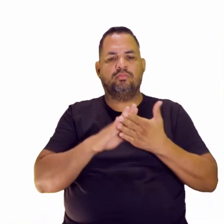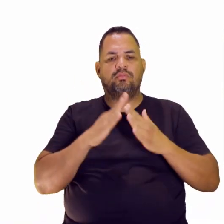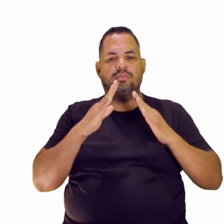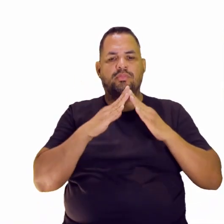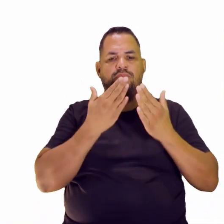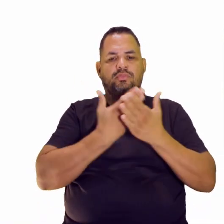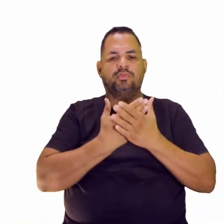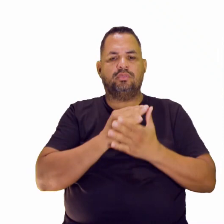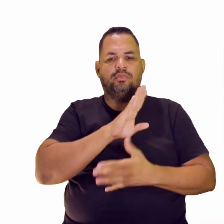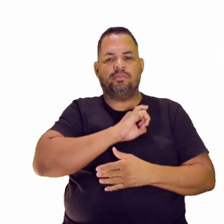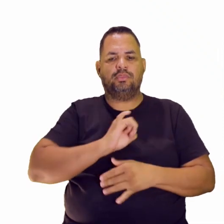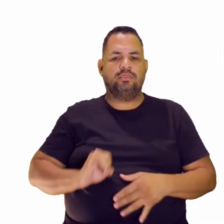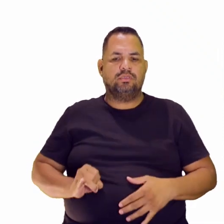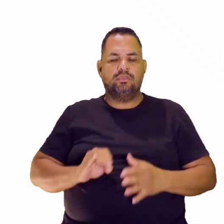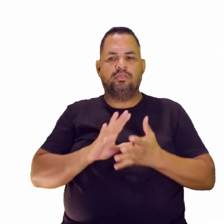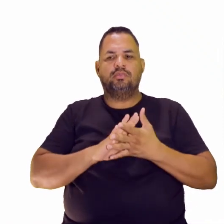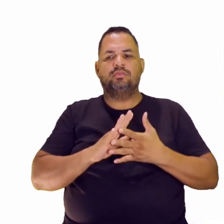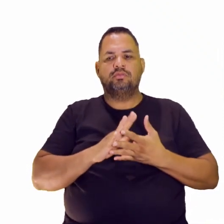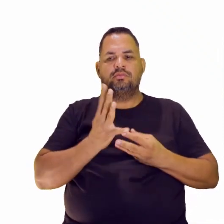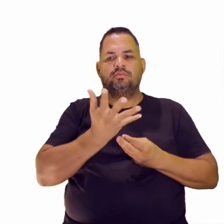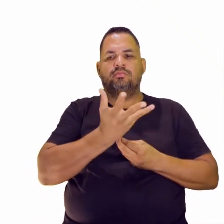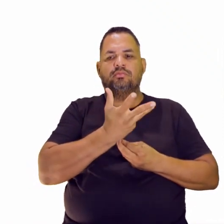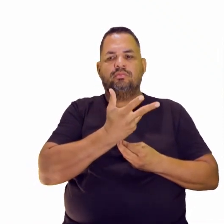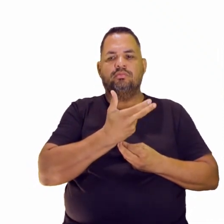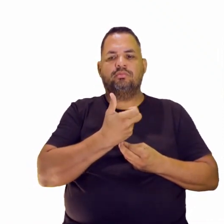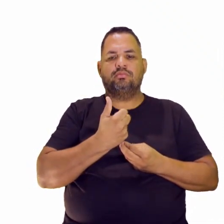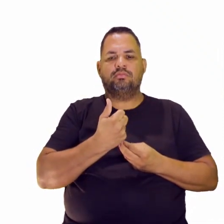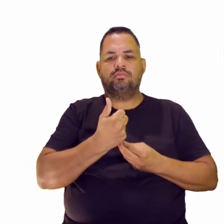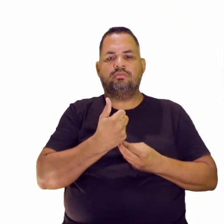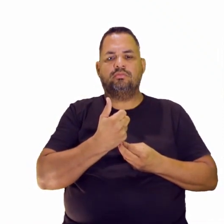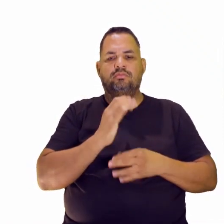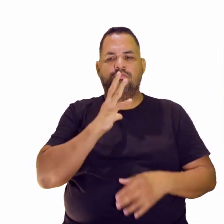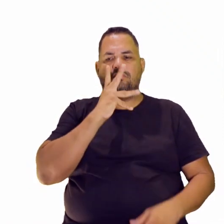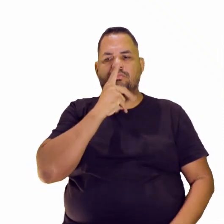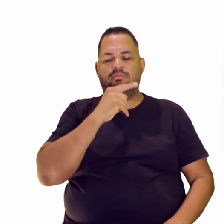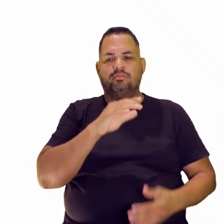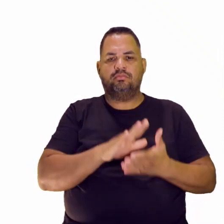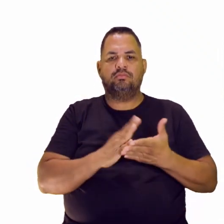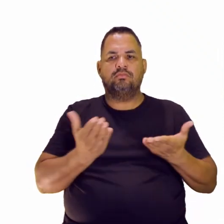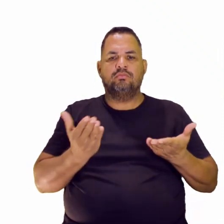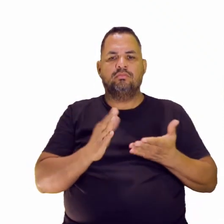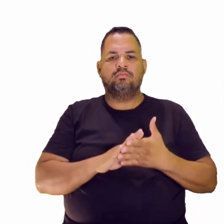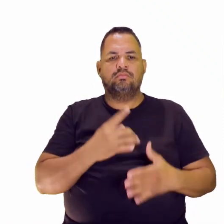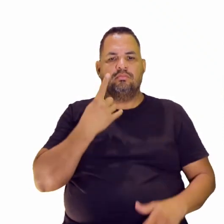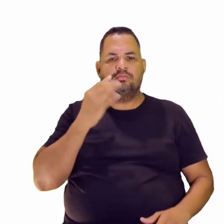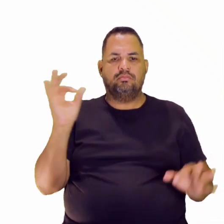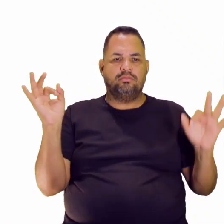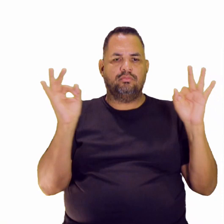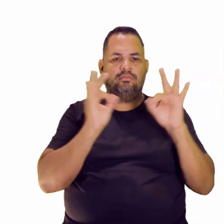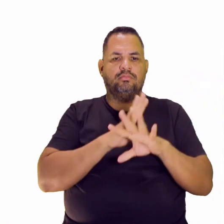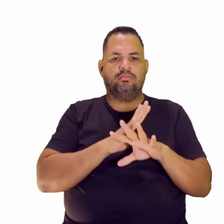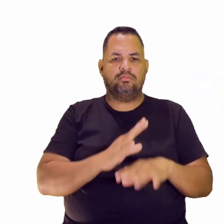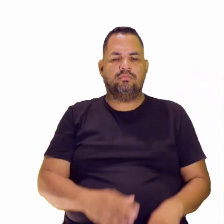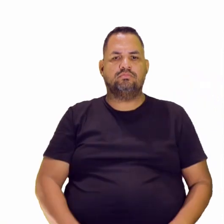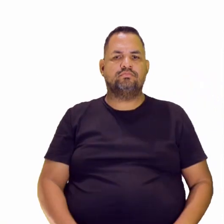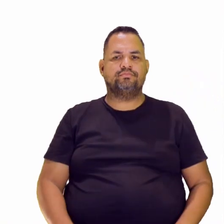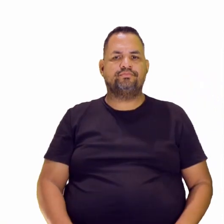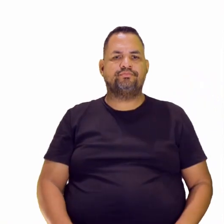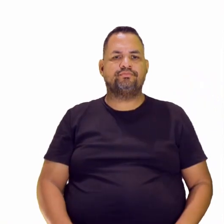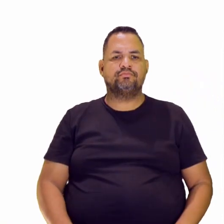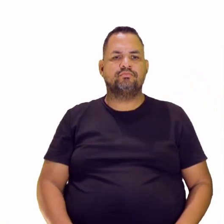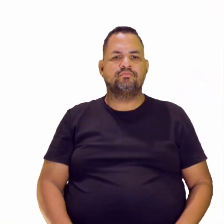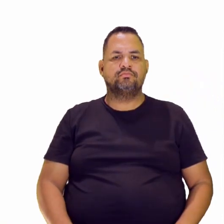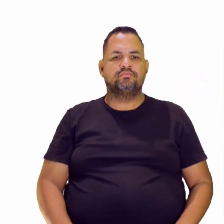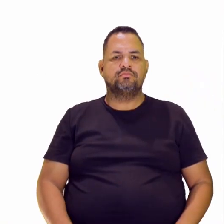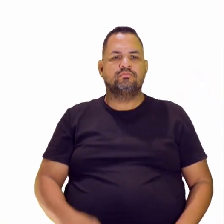Imperial de Belas Artes. Então, nós analisamos aqui, né, chegamos a conclusão que realmente